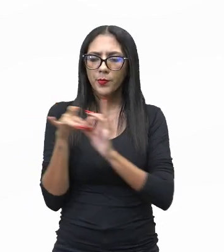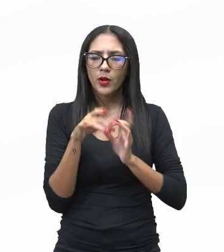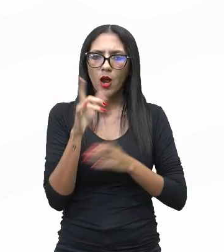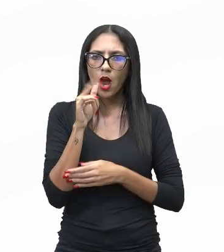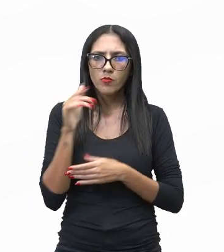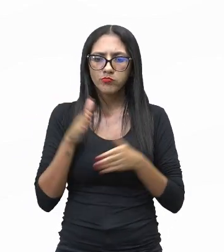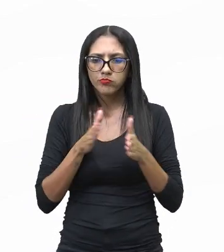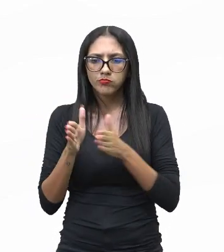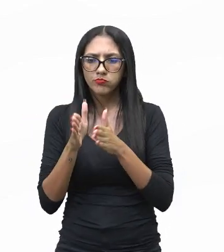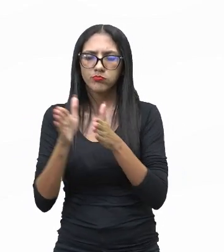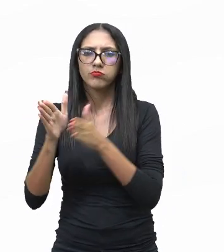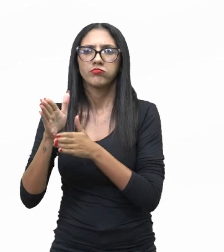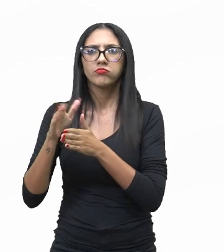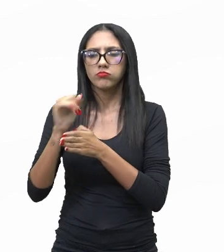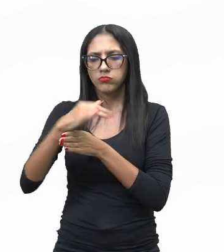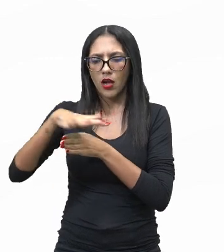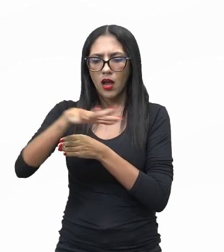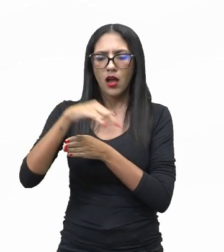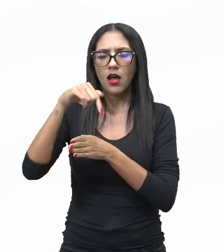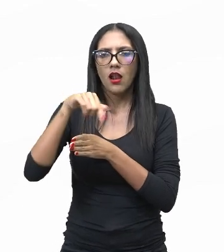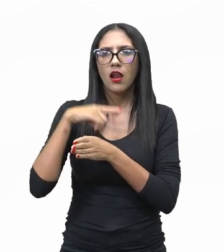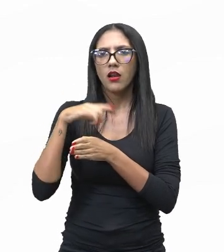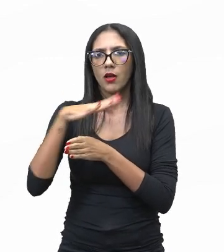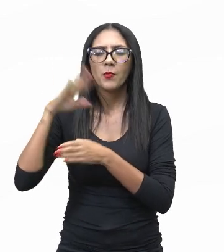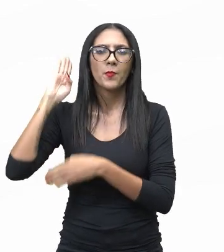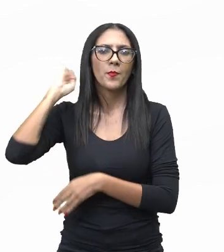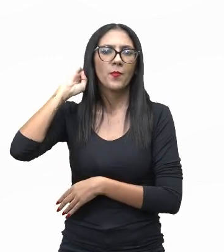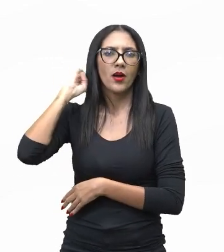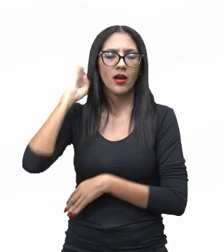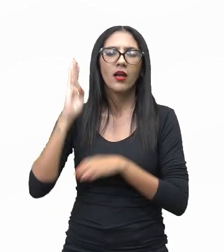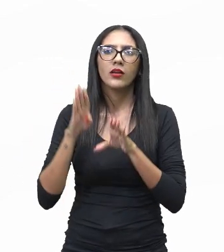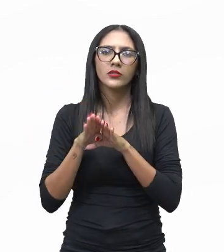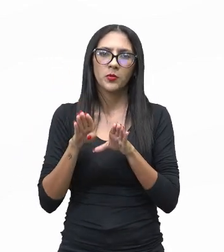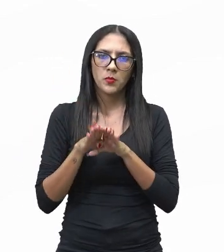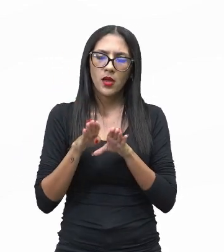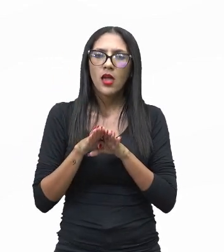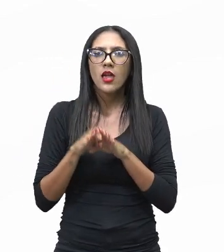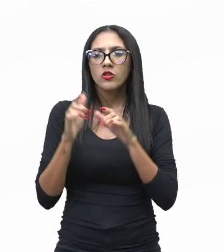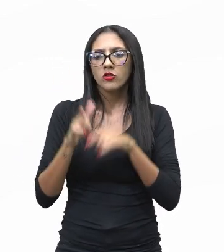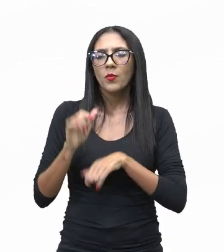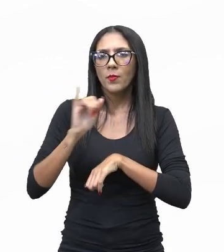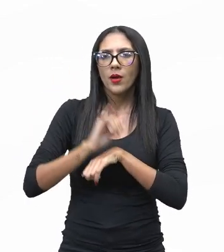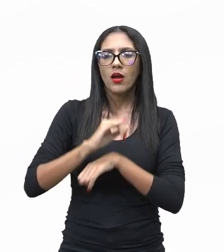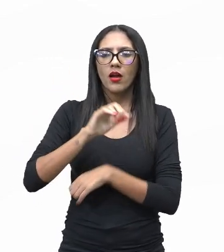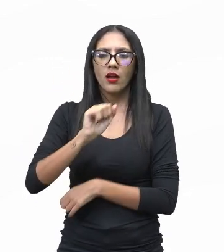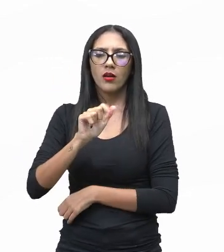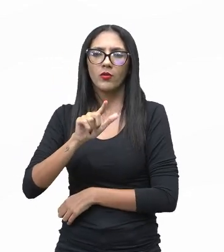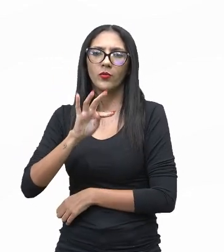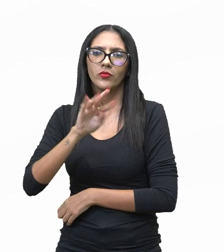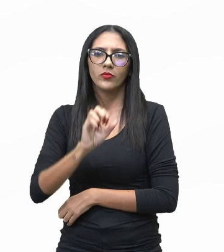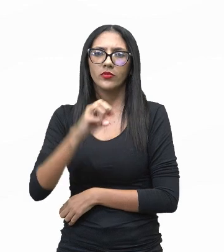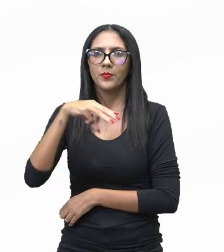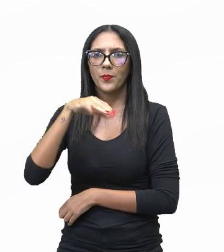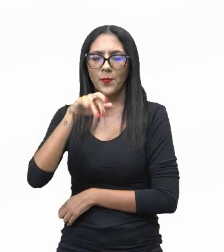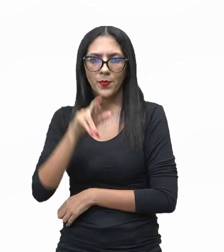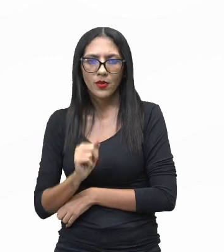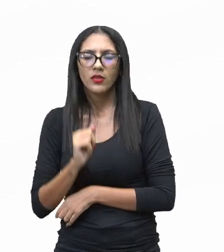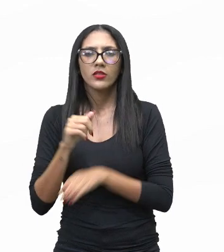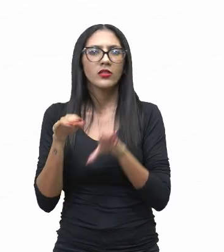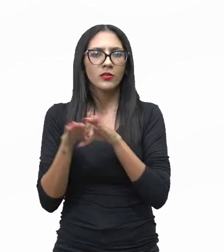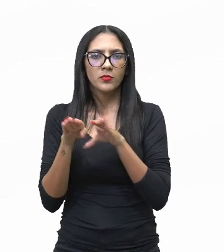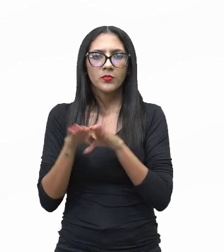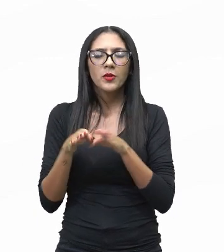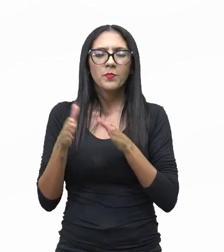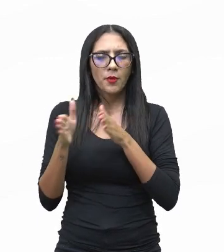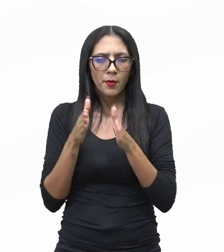estado do Pará. A região de Altamira também é um polo importante, foi um polo importante nesse período da história. Aqui